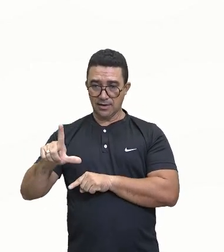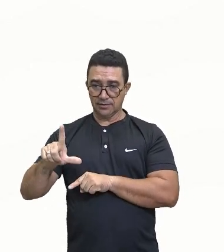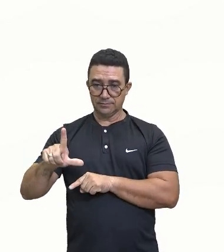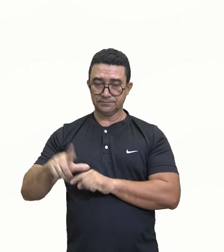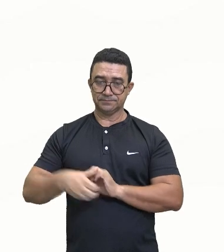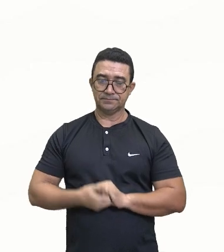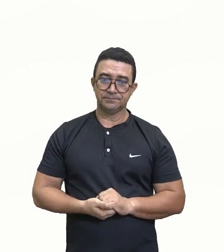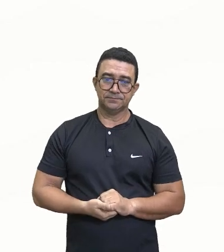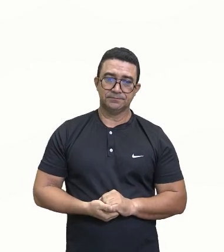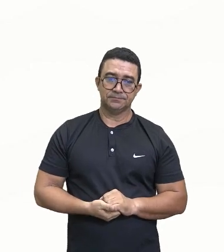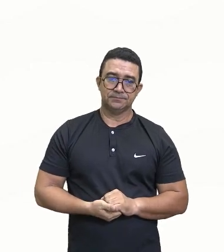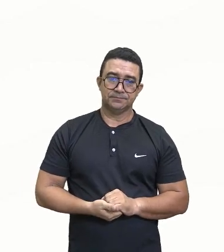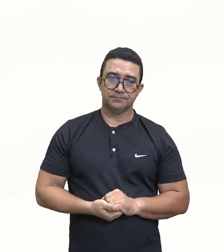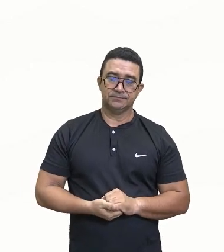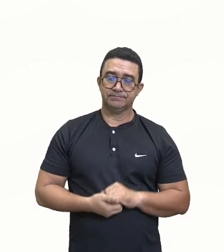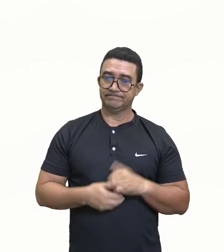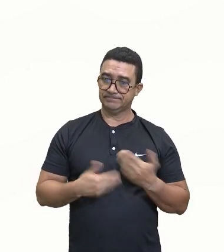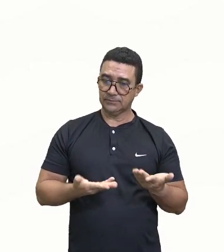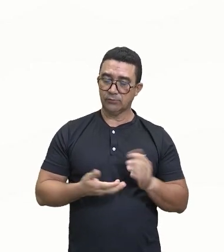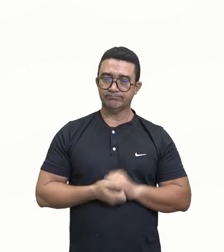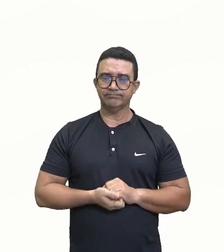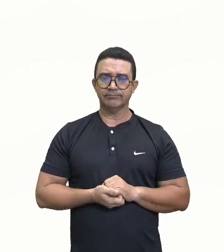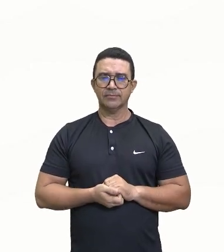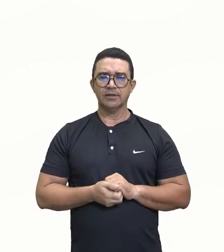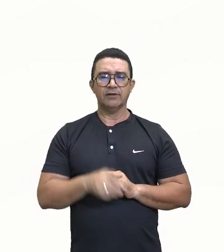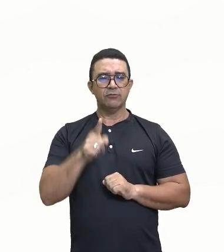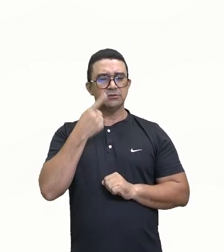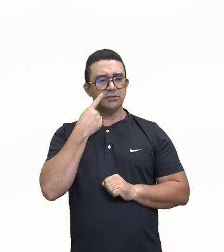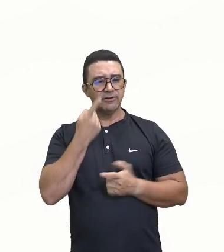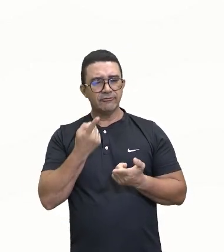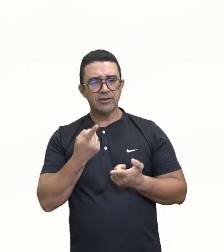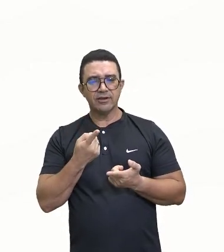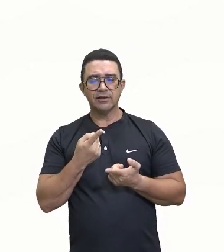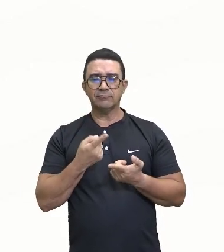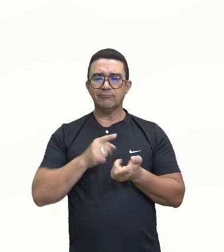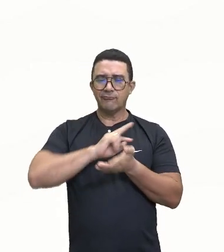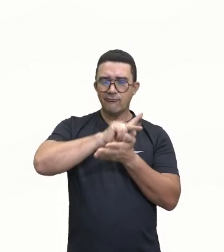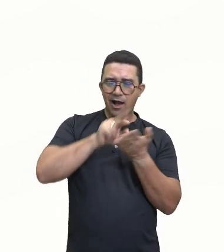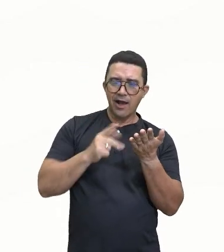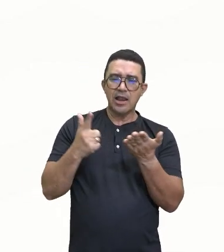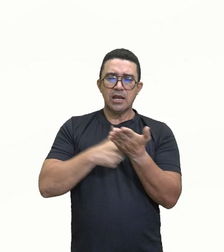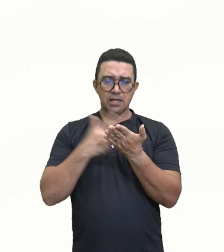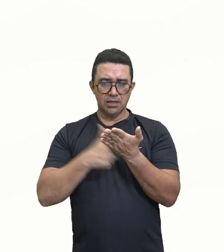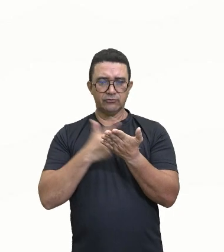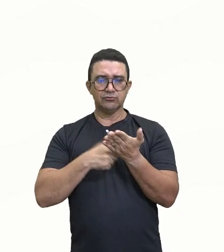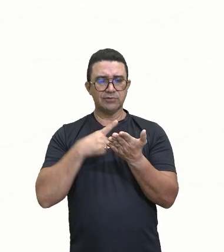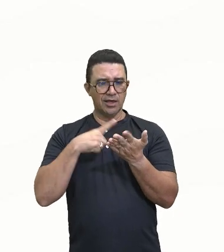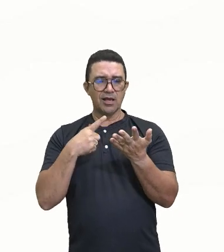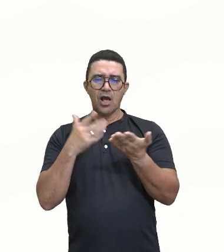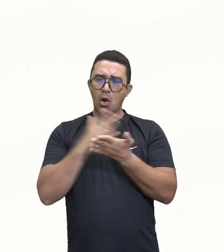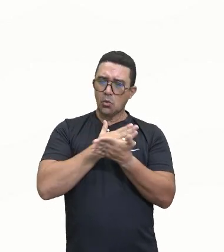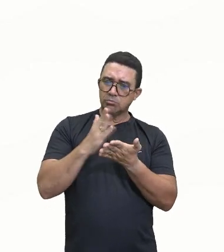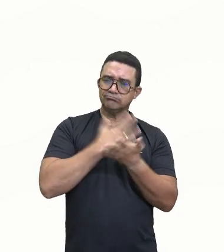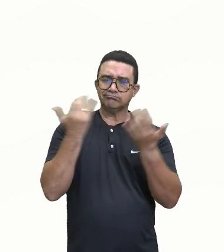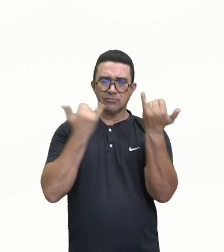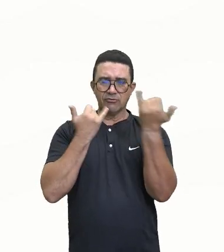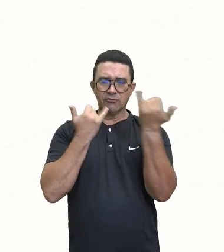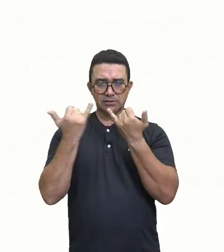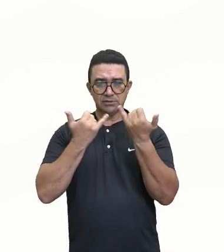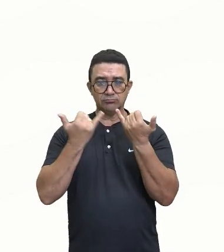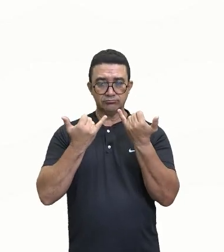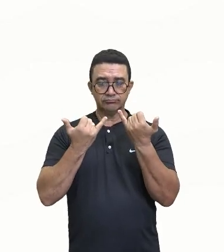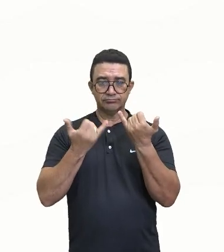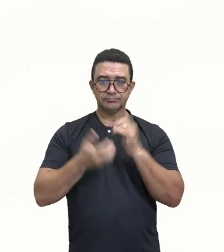área lateral. Então, você vai verificar aí em vários livros, tá? Nas informações, você vai verificar